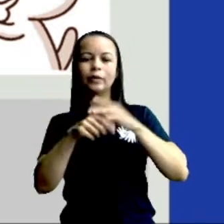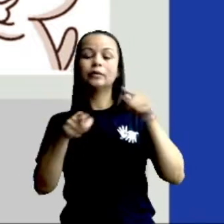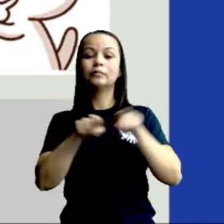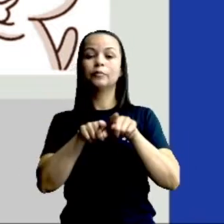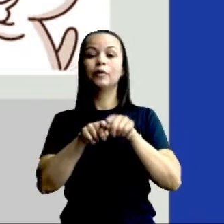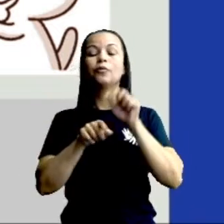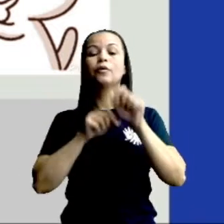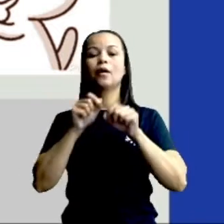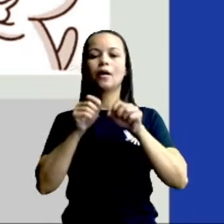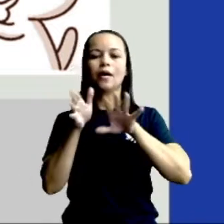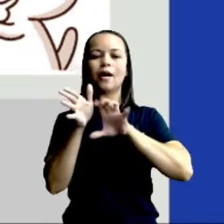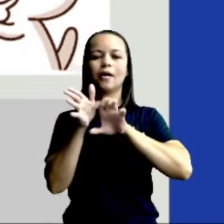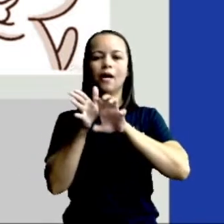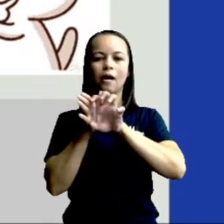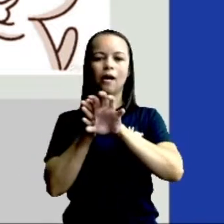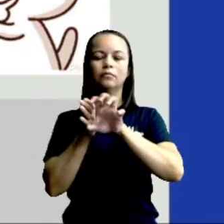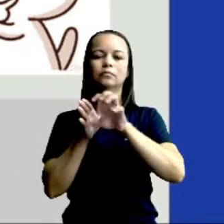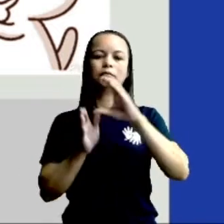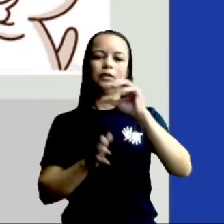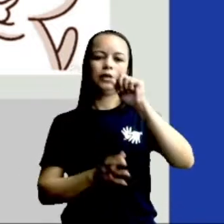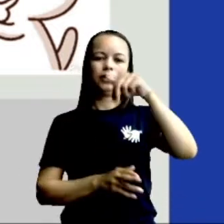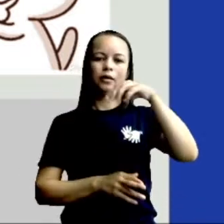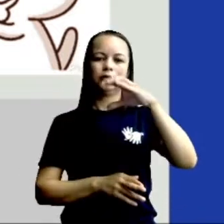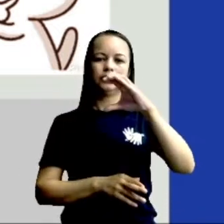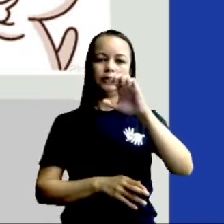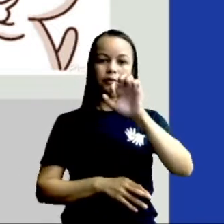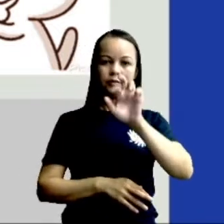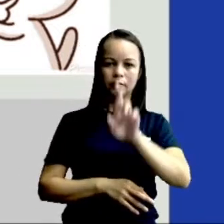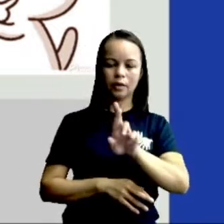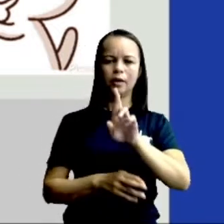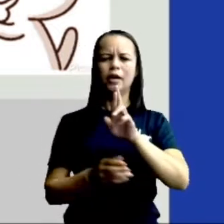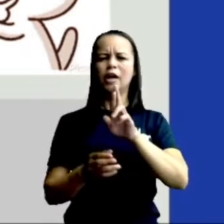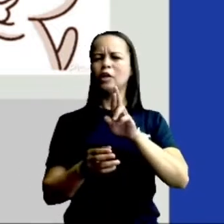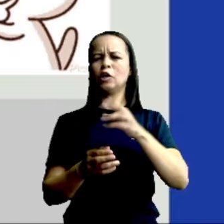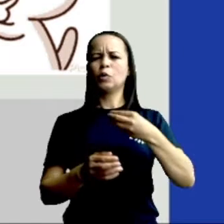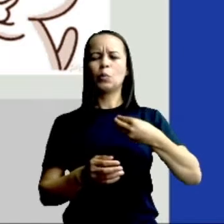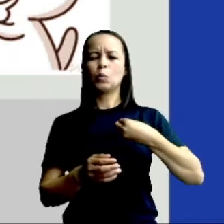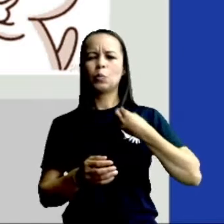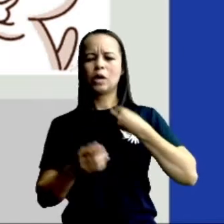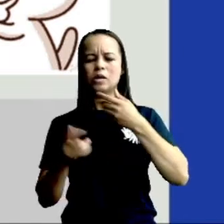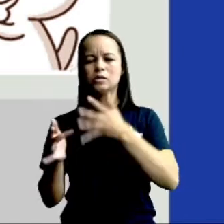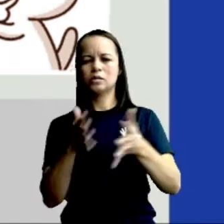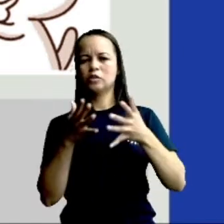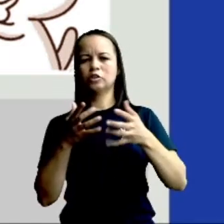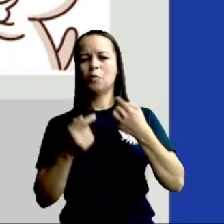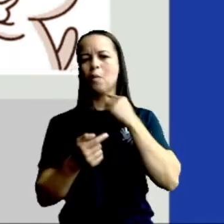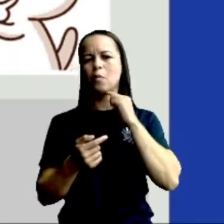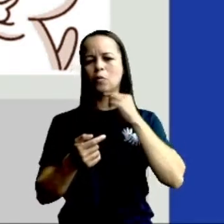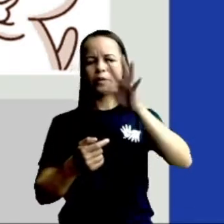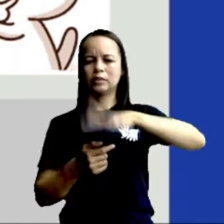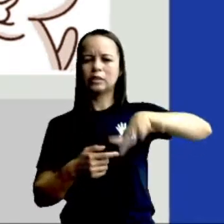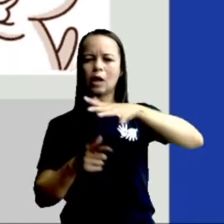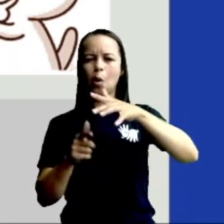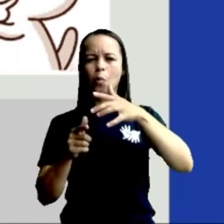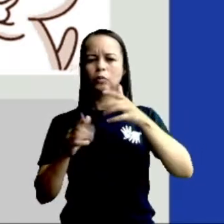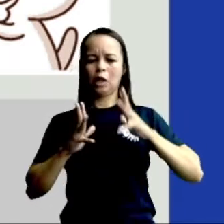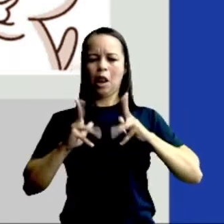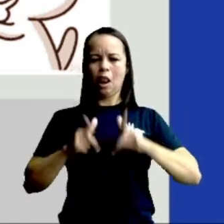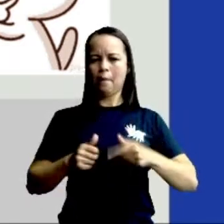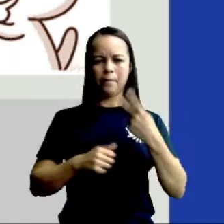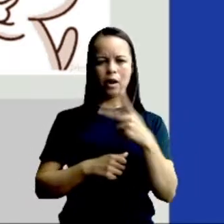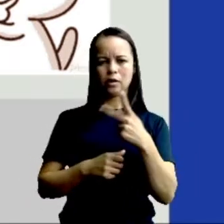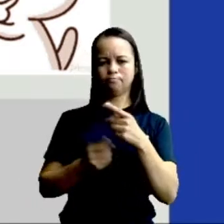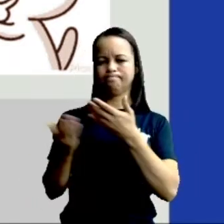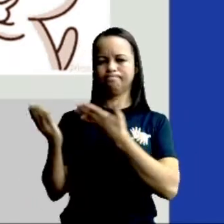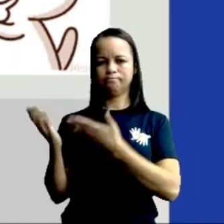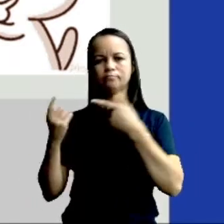câncer. Não existe nenhum processo de limpeza desse tipo de poluição. Porque quando a gente vê a poluição da água, por exemplo, a gente